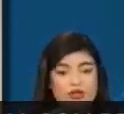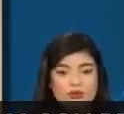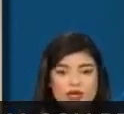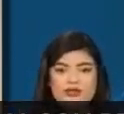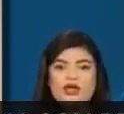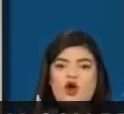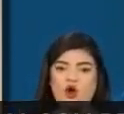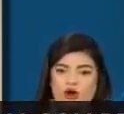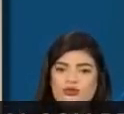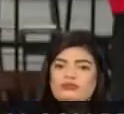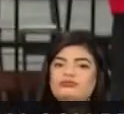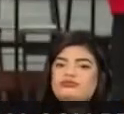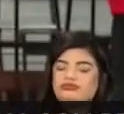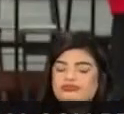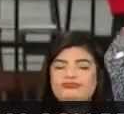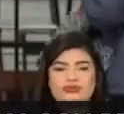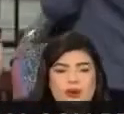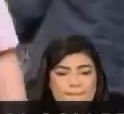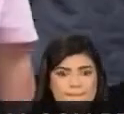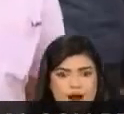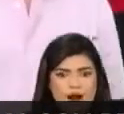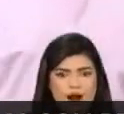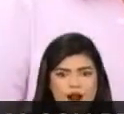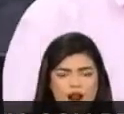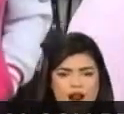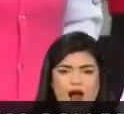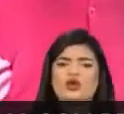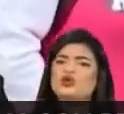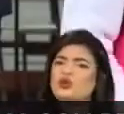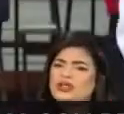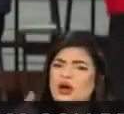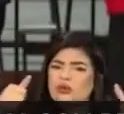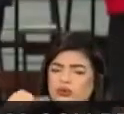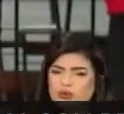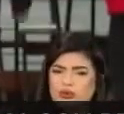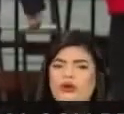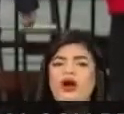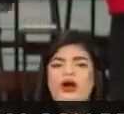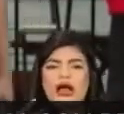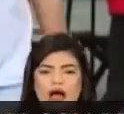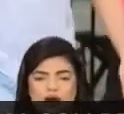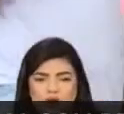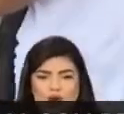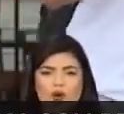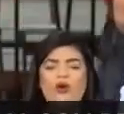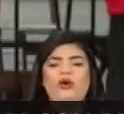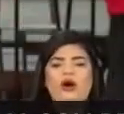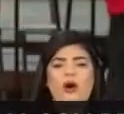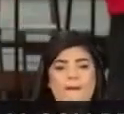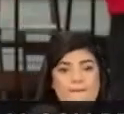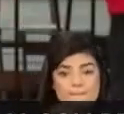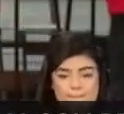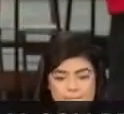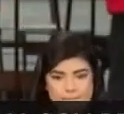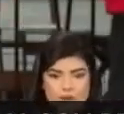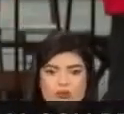transporte público mesmo. O surto de conjuntivite é mais comum na primavera e no verão, quando costuma haver mudanças bruscas